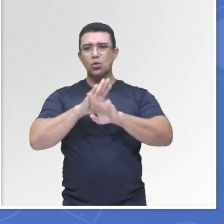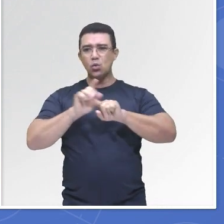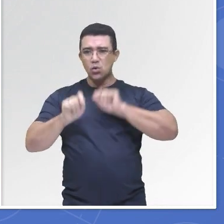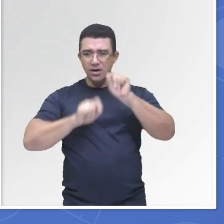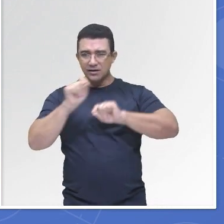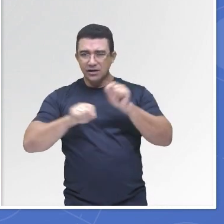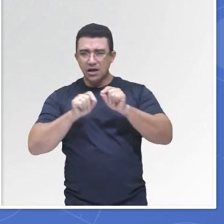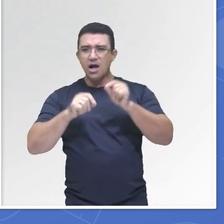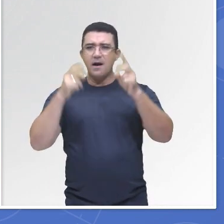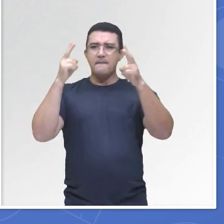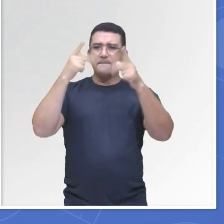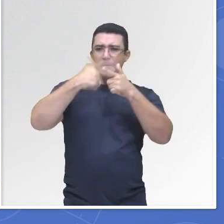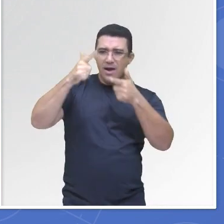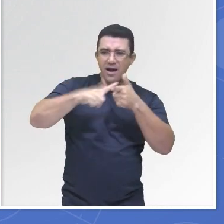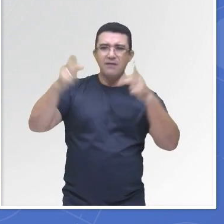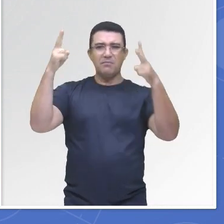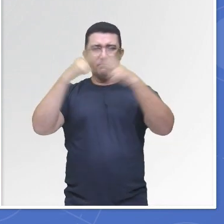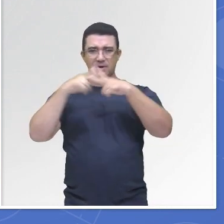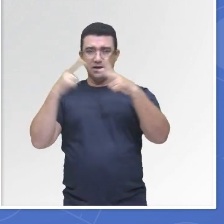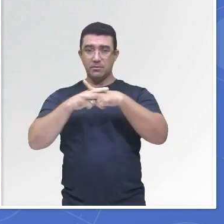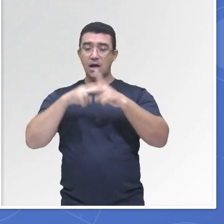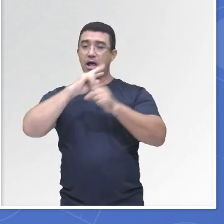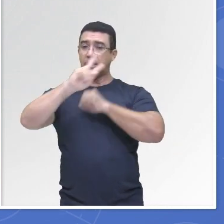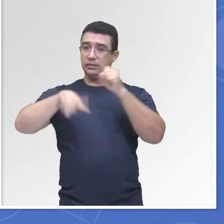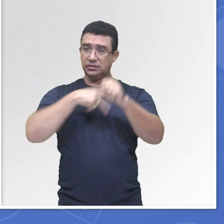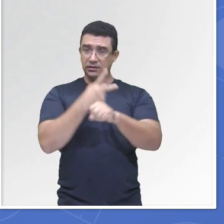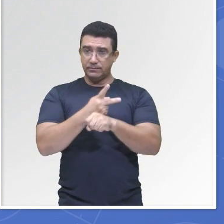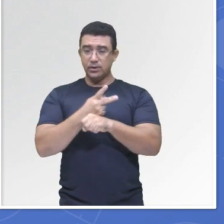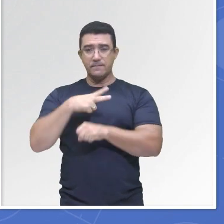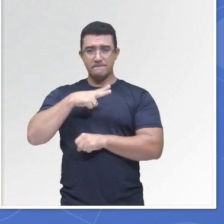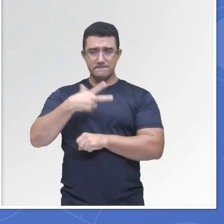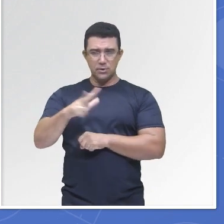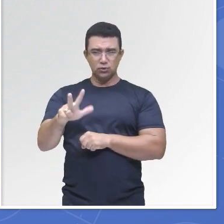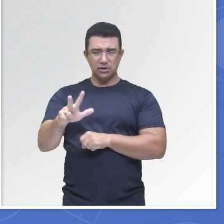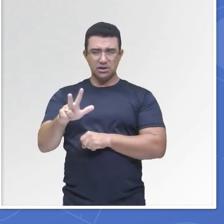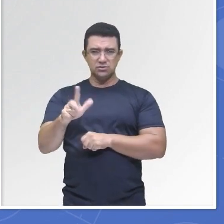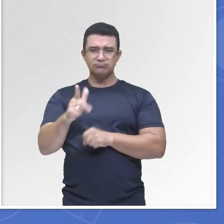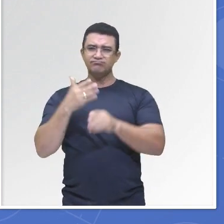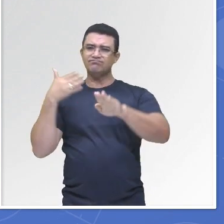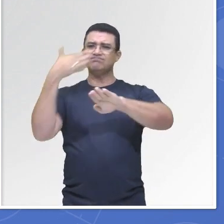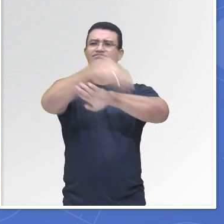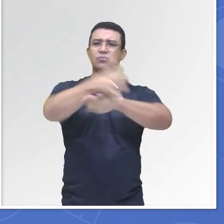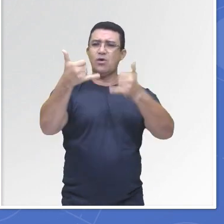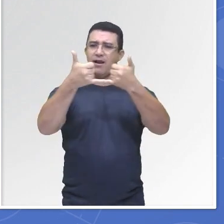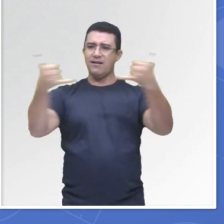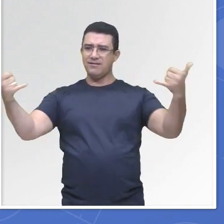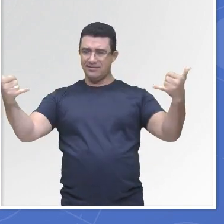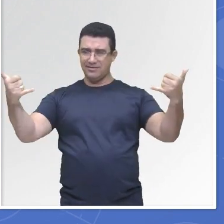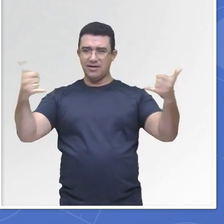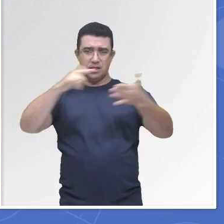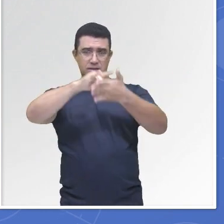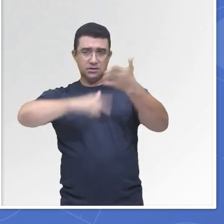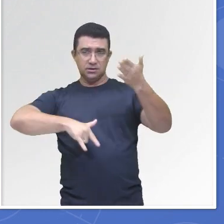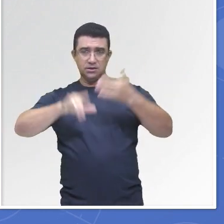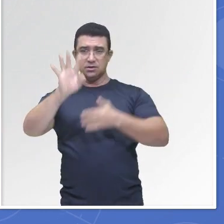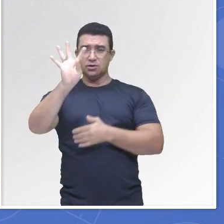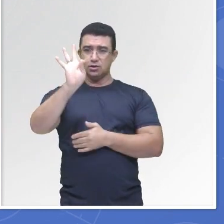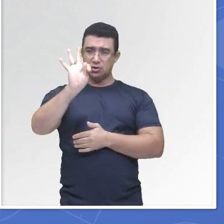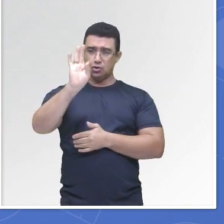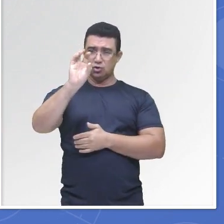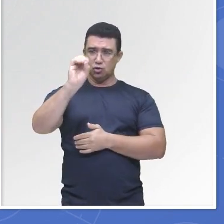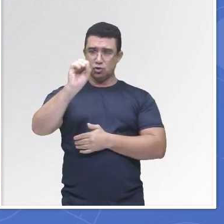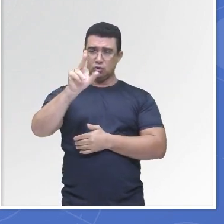aí que eles ultrapassam, né, os portugueses ultrapassam as linhas do Tratado de Tordesilhas e invadem